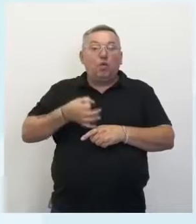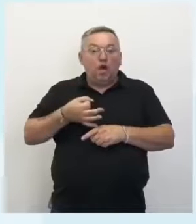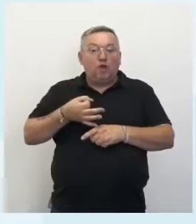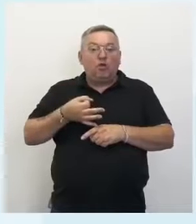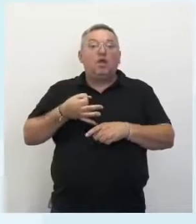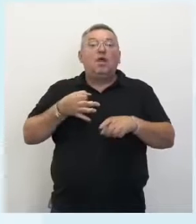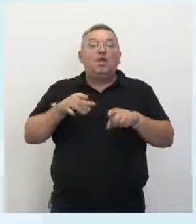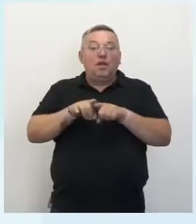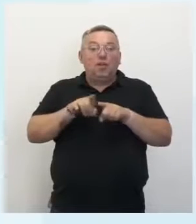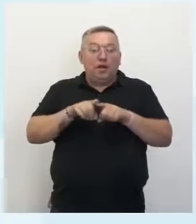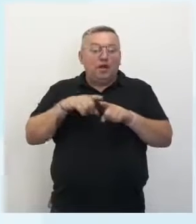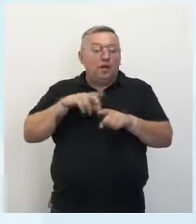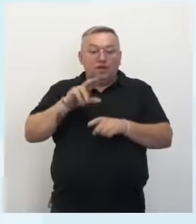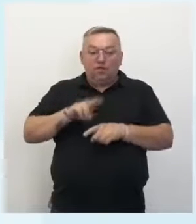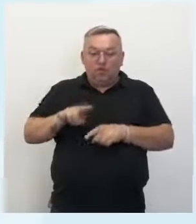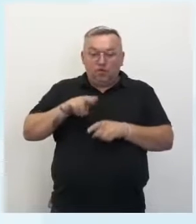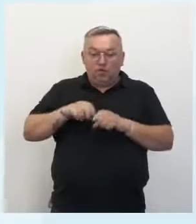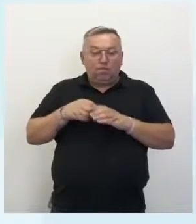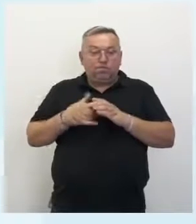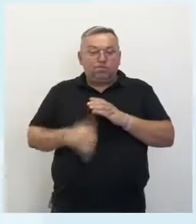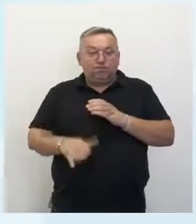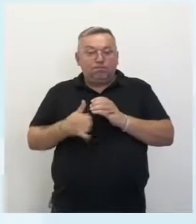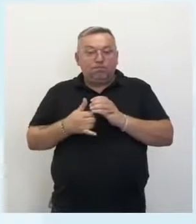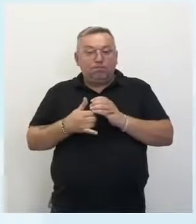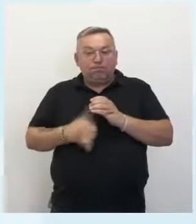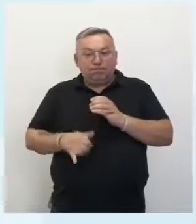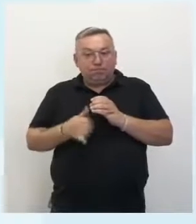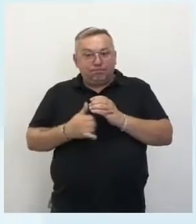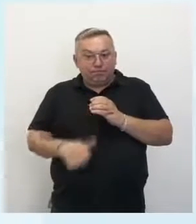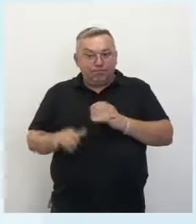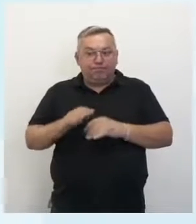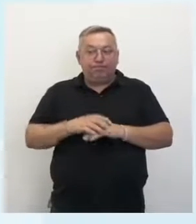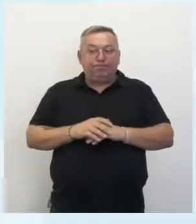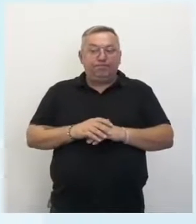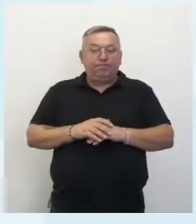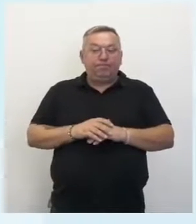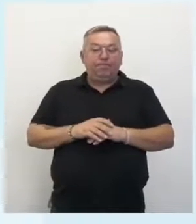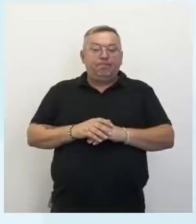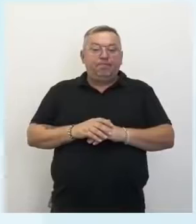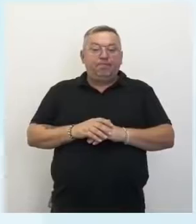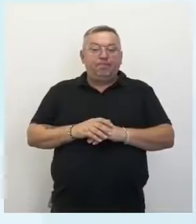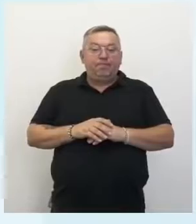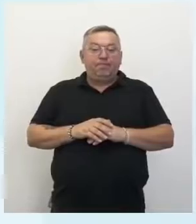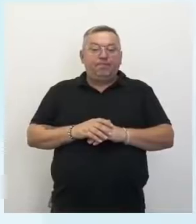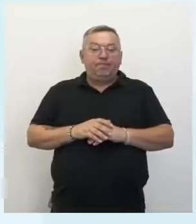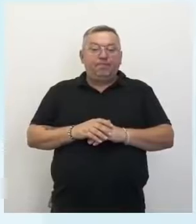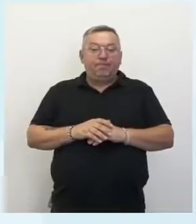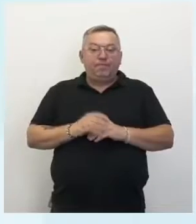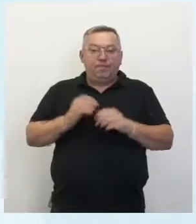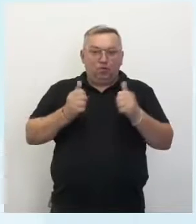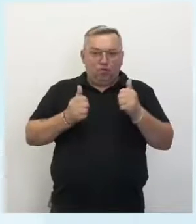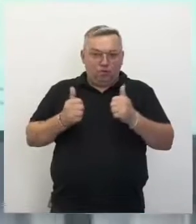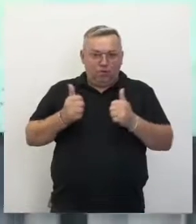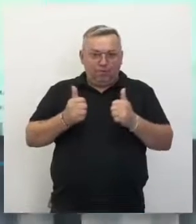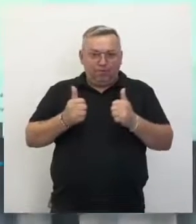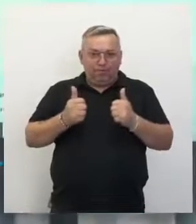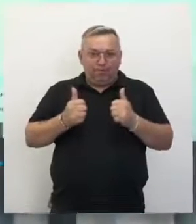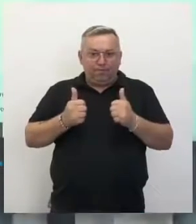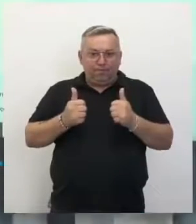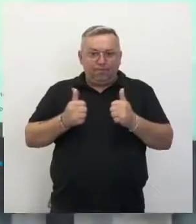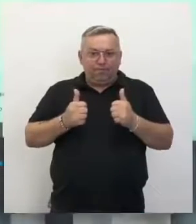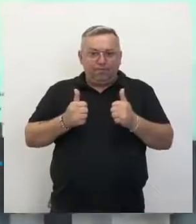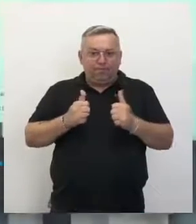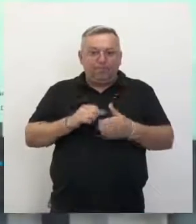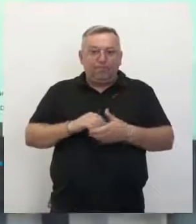a parte que não foi utilizada pelo nosso organismo. Tudo bem até aí?